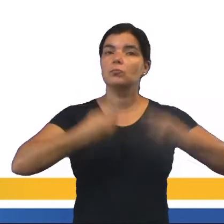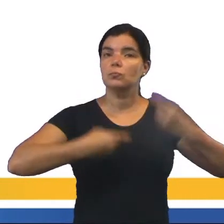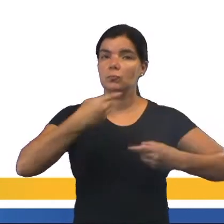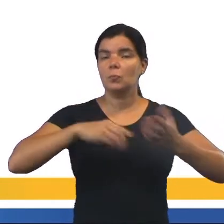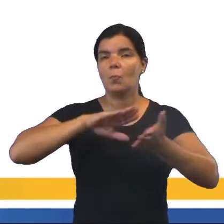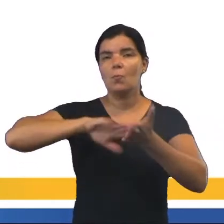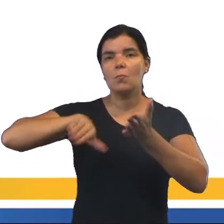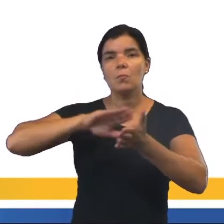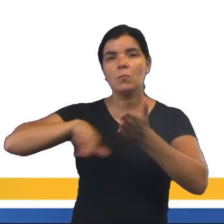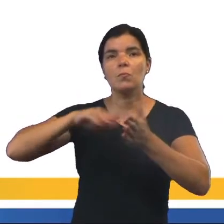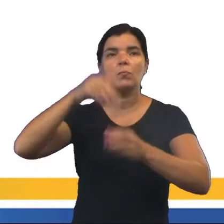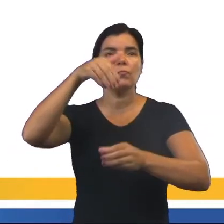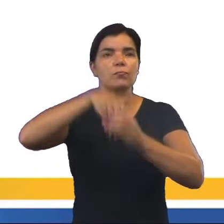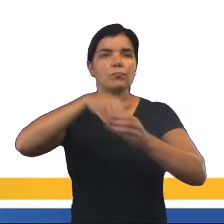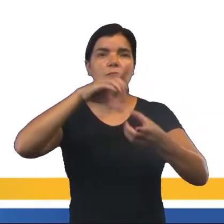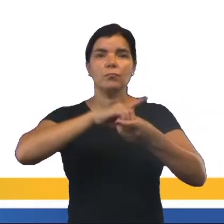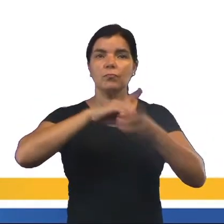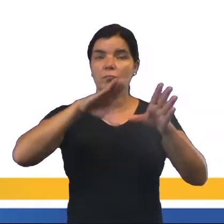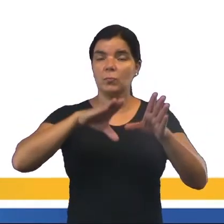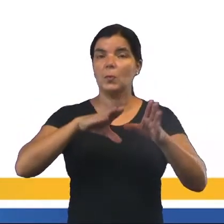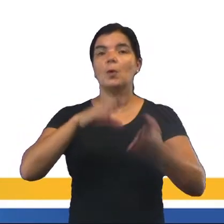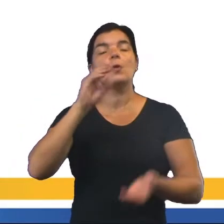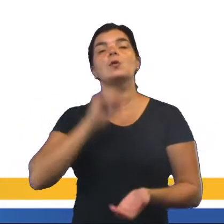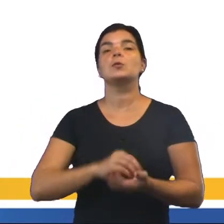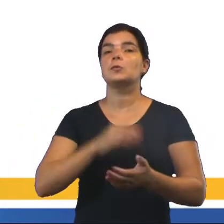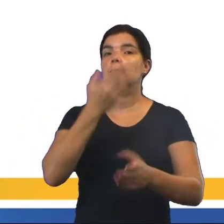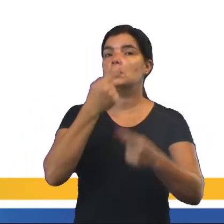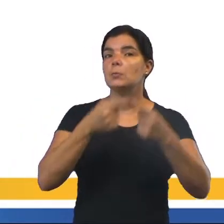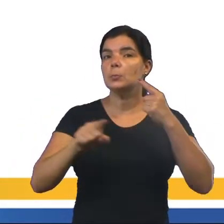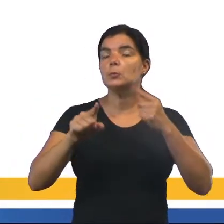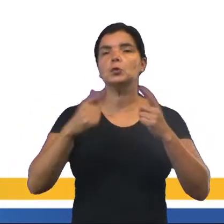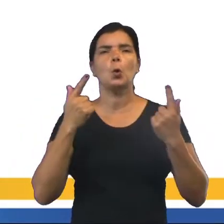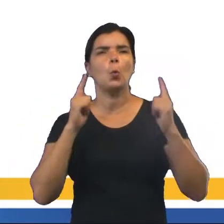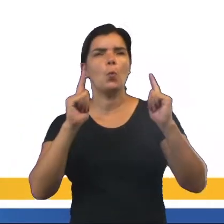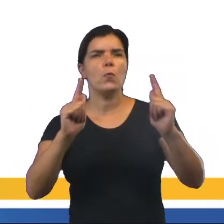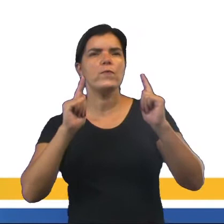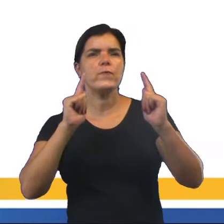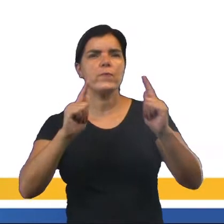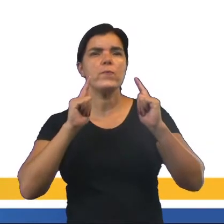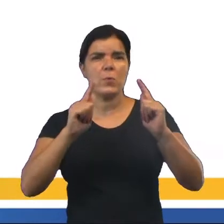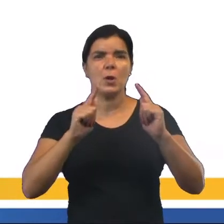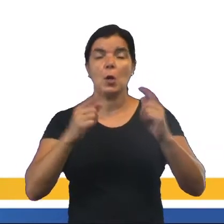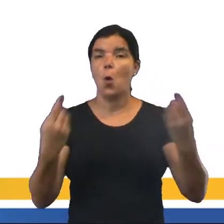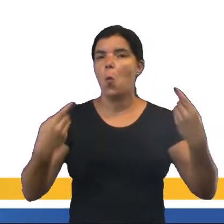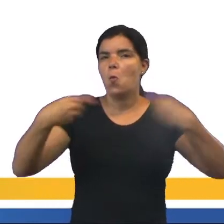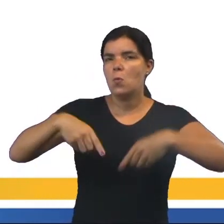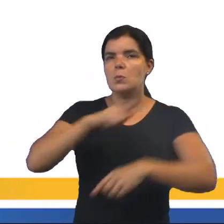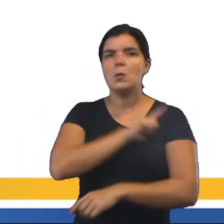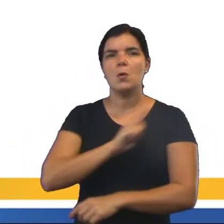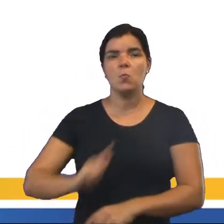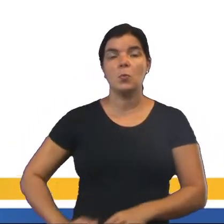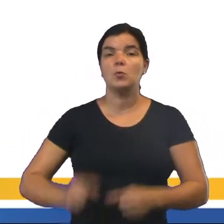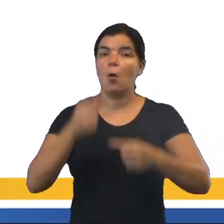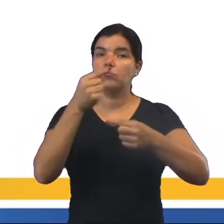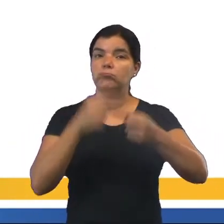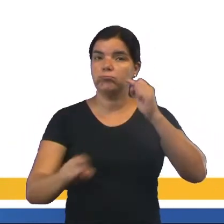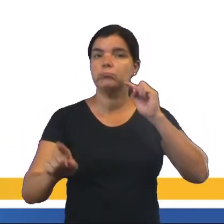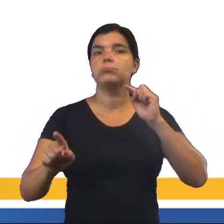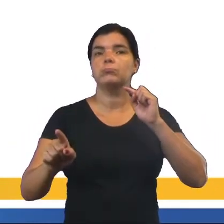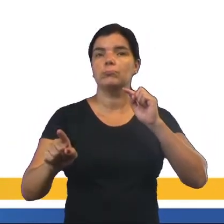foram extintos e as eleições democráticas suspensas. As greves e as manifestações contrárias ao governo estavam